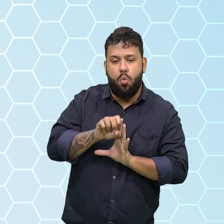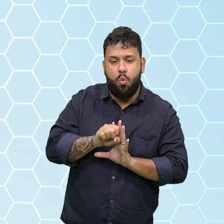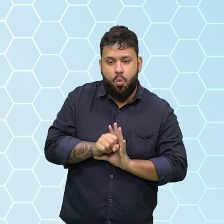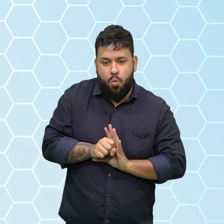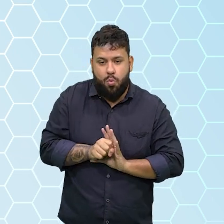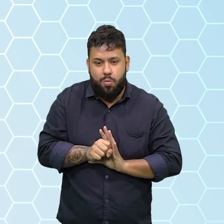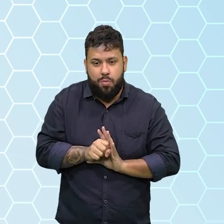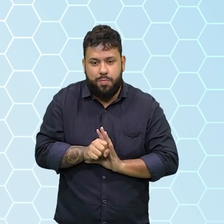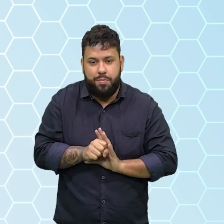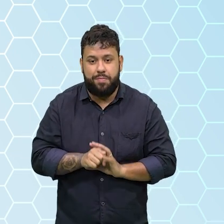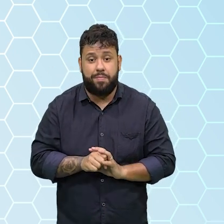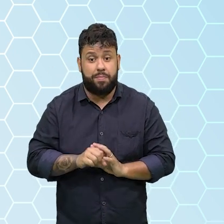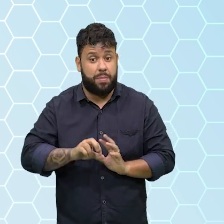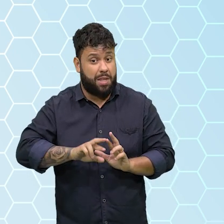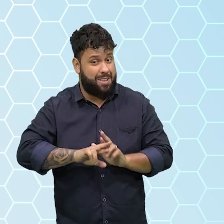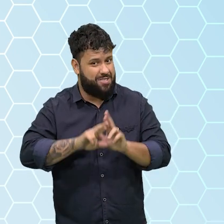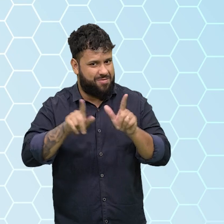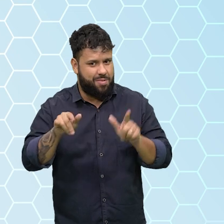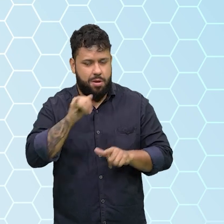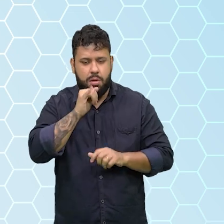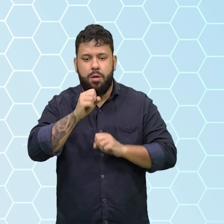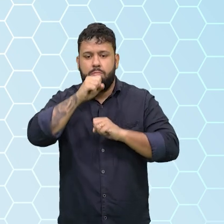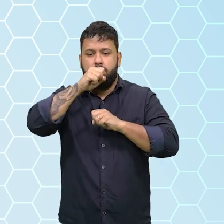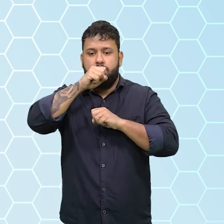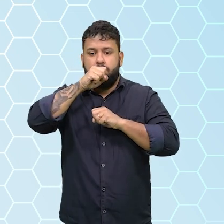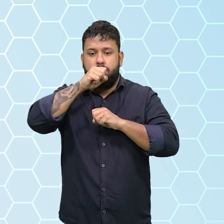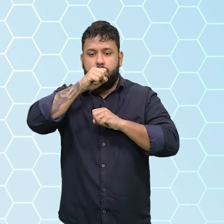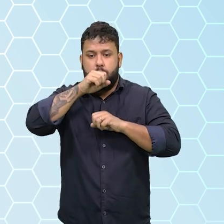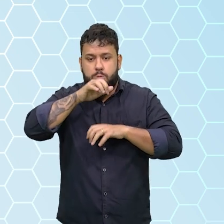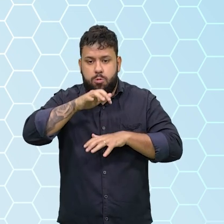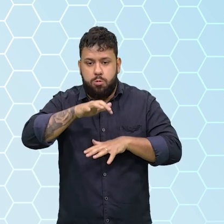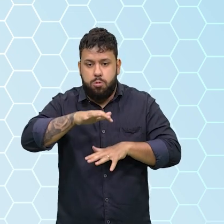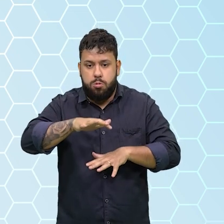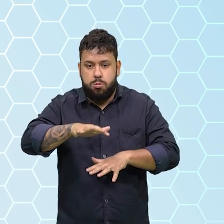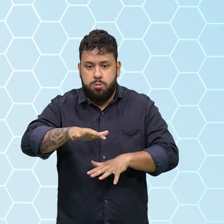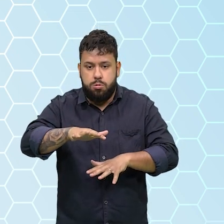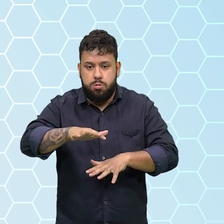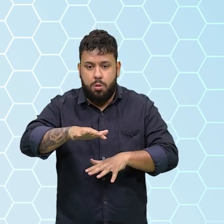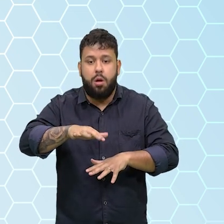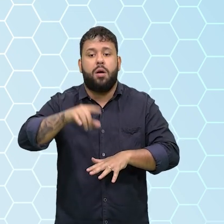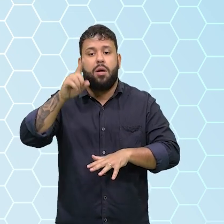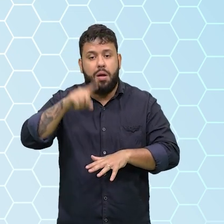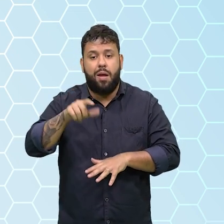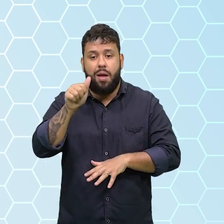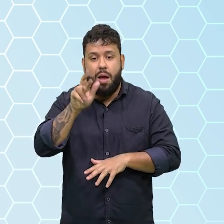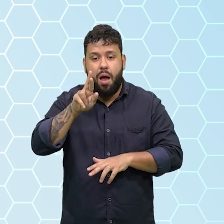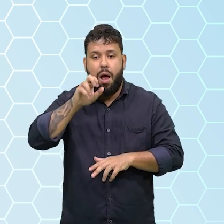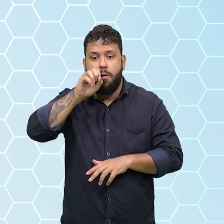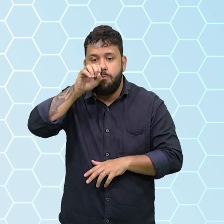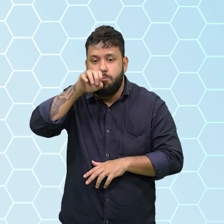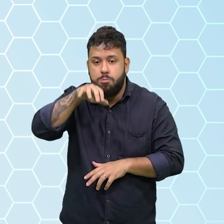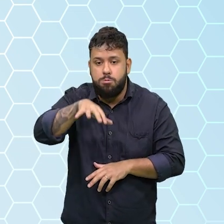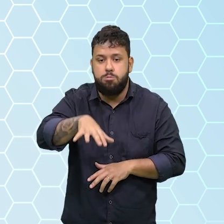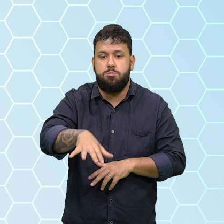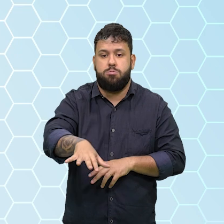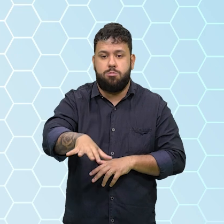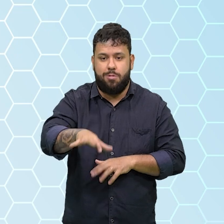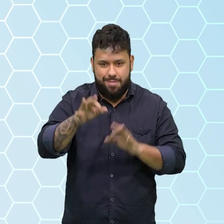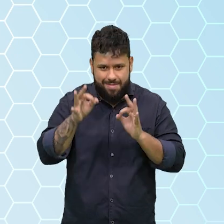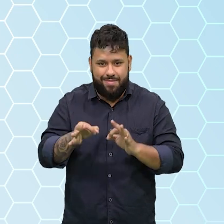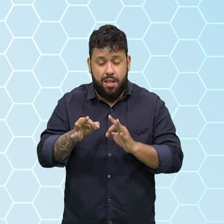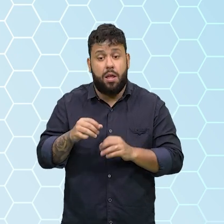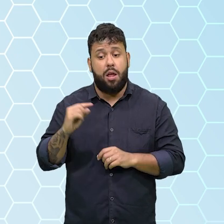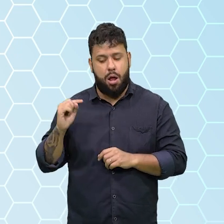No movimento contrário, que é a expiração, o objetivo é expulsar o ar do pulmão. Então, o